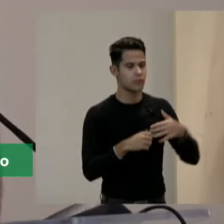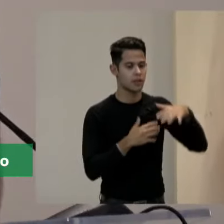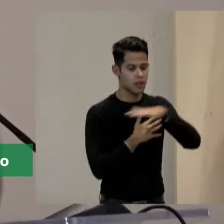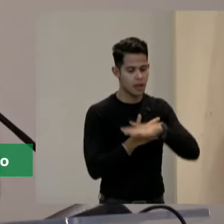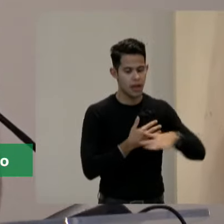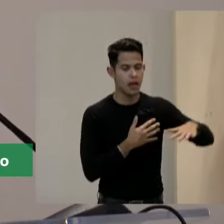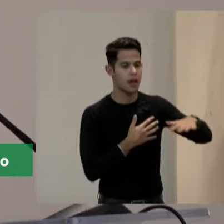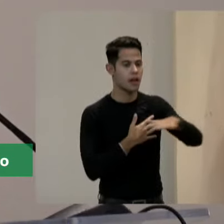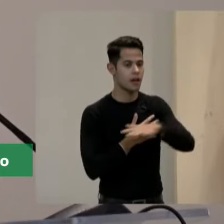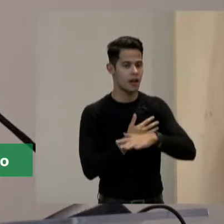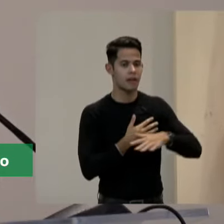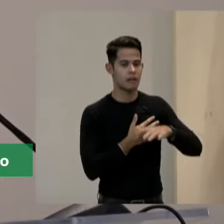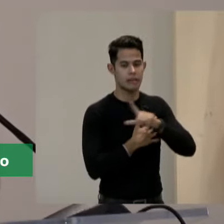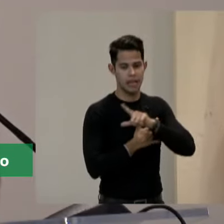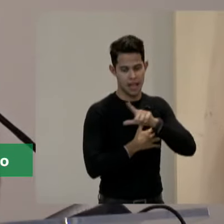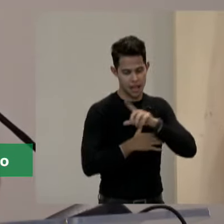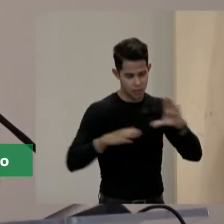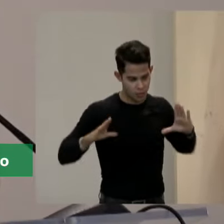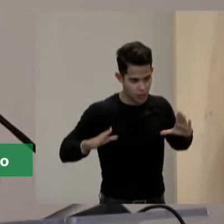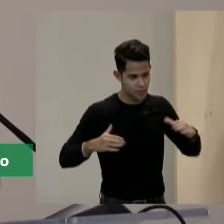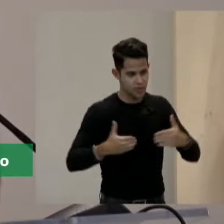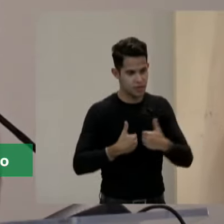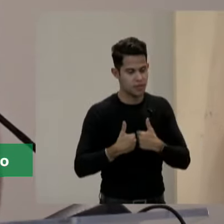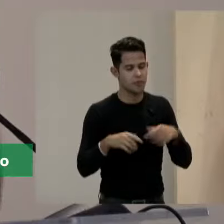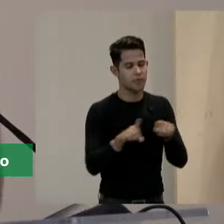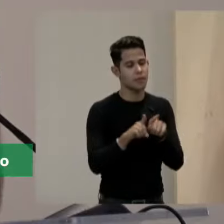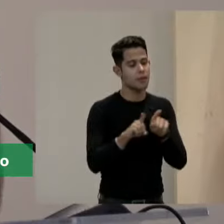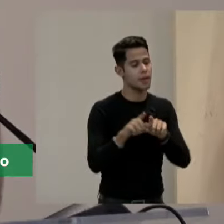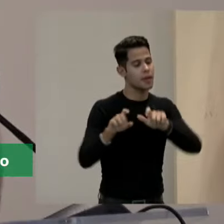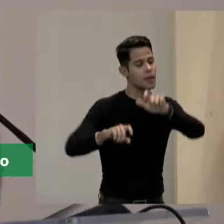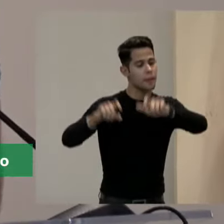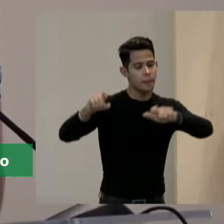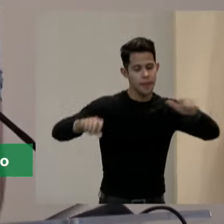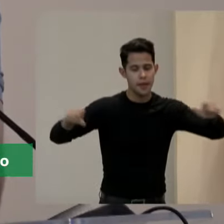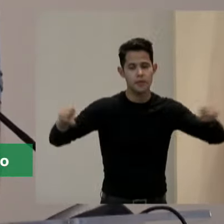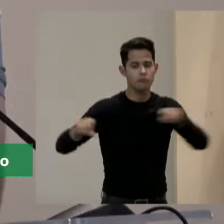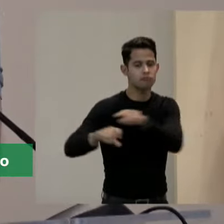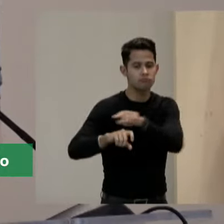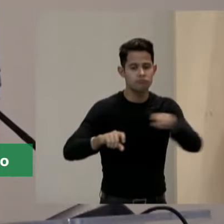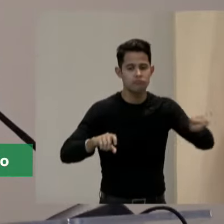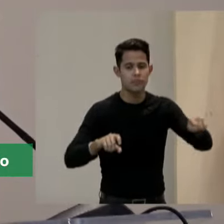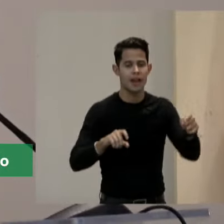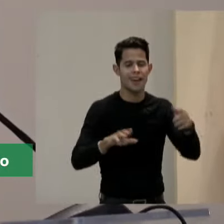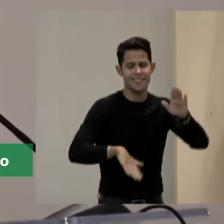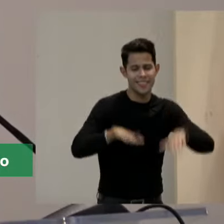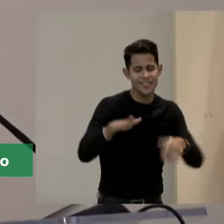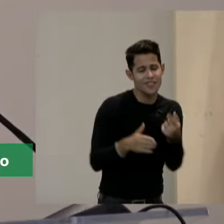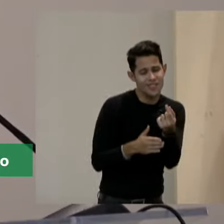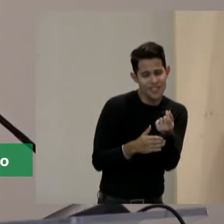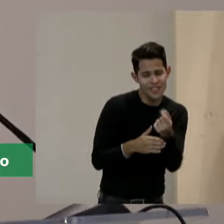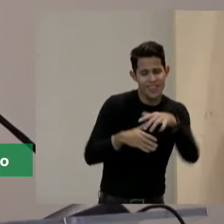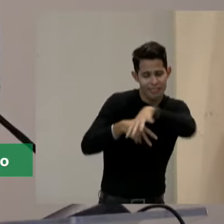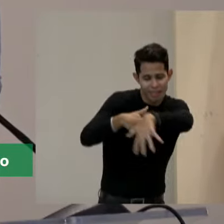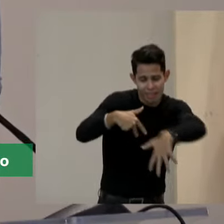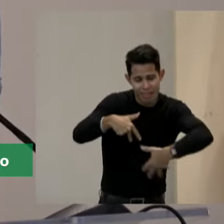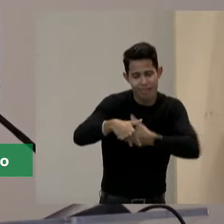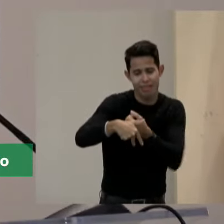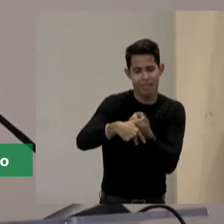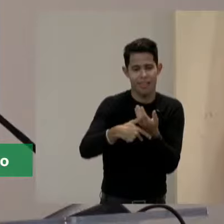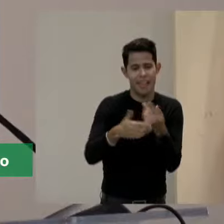tornou a questão do autismo, como as pessoas ganham dinheiro de uma forma